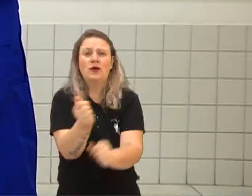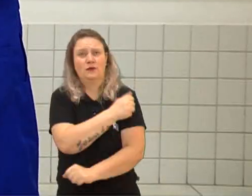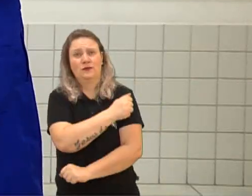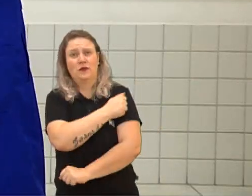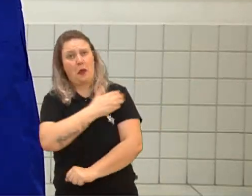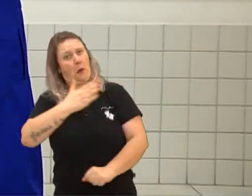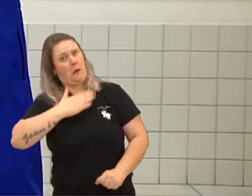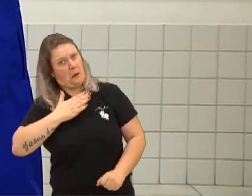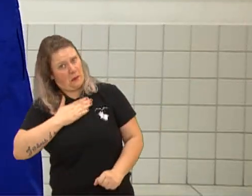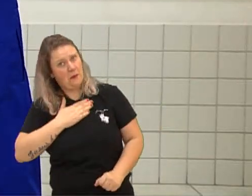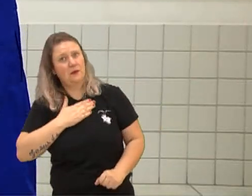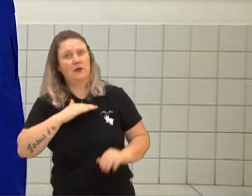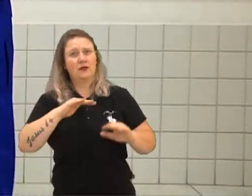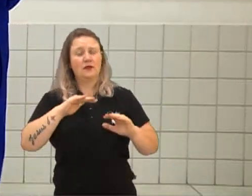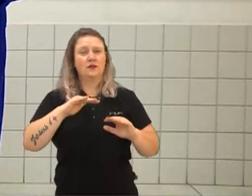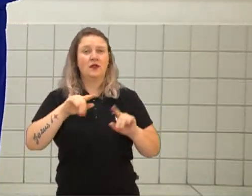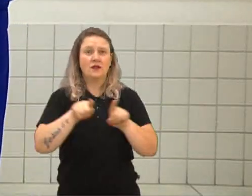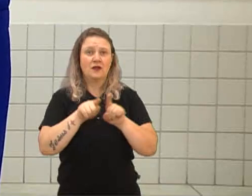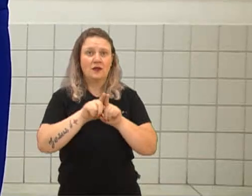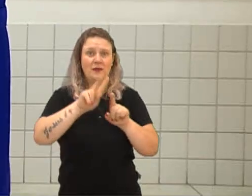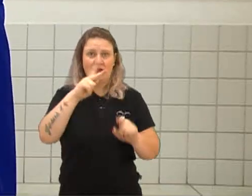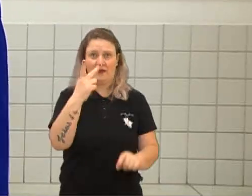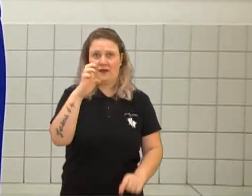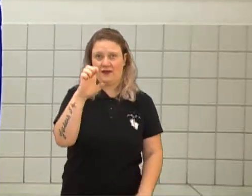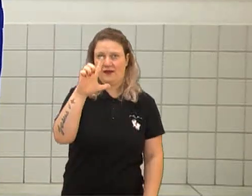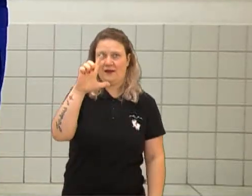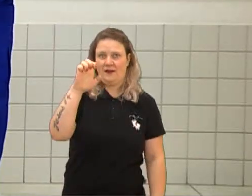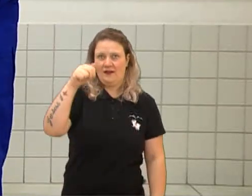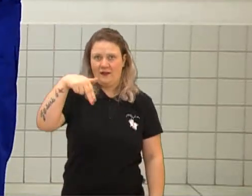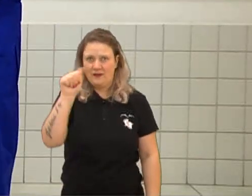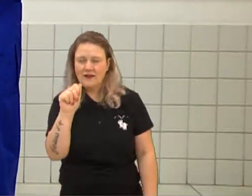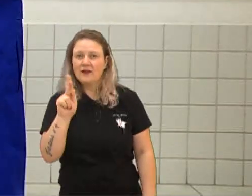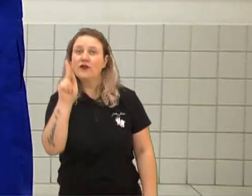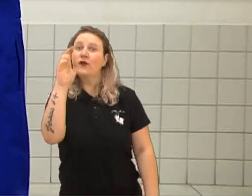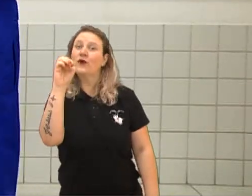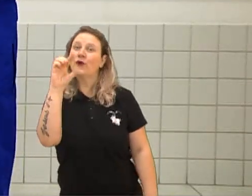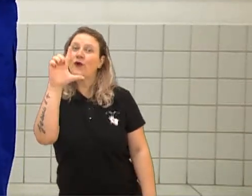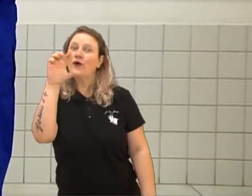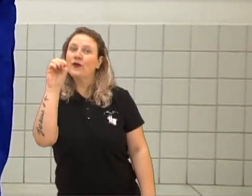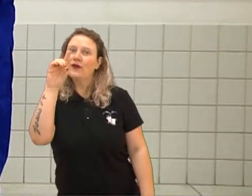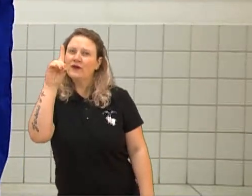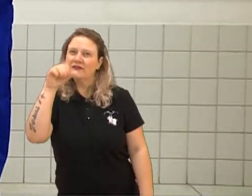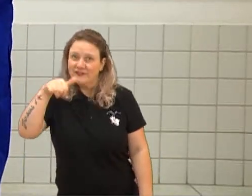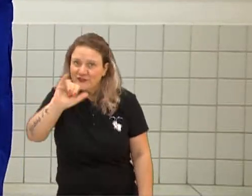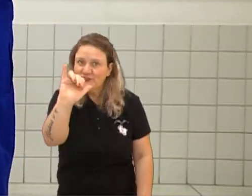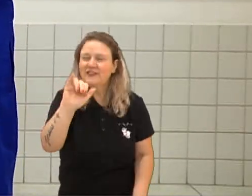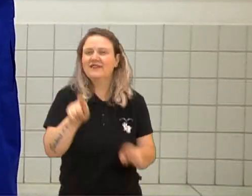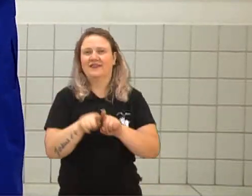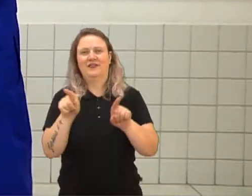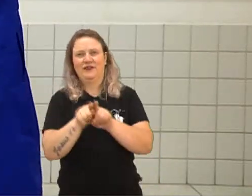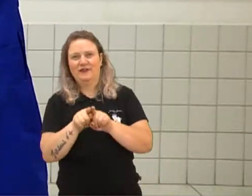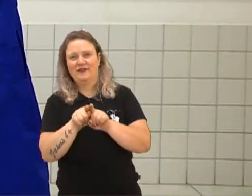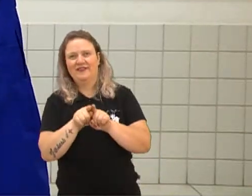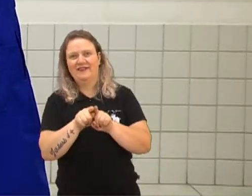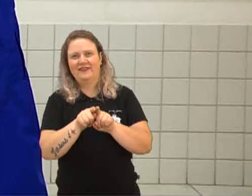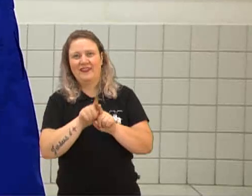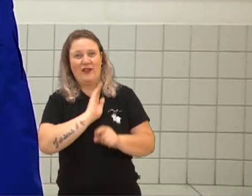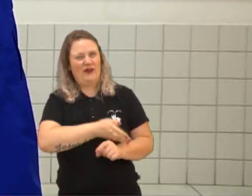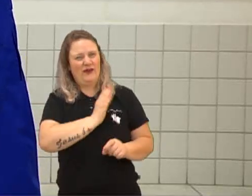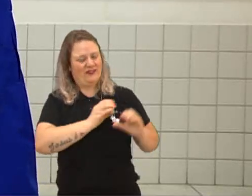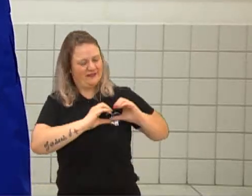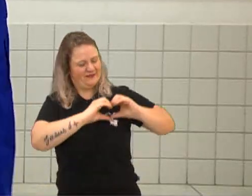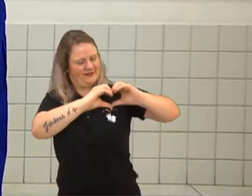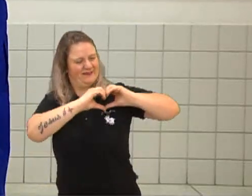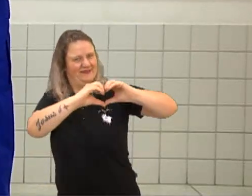meus alunos, do Colégio Helena Collodi. A gente não pode deixar de enfatizar. Coraçãozinho para